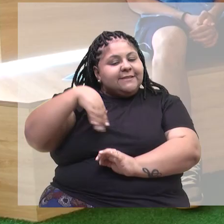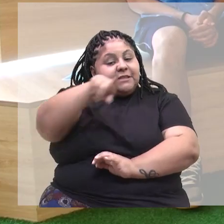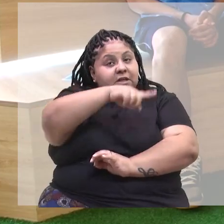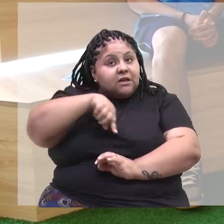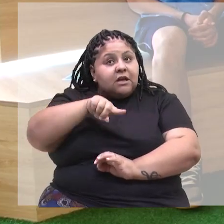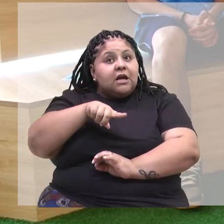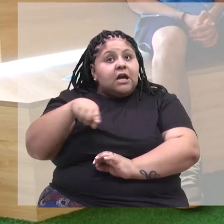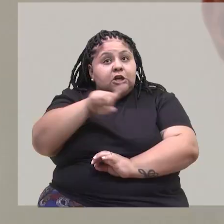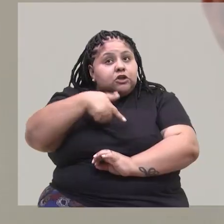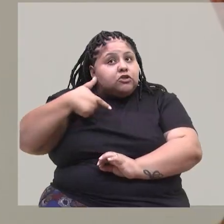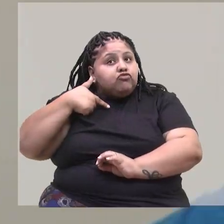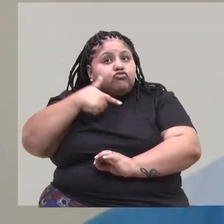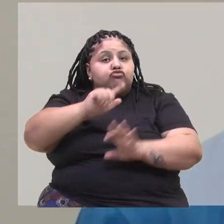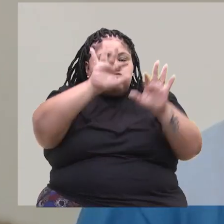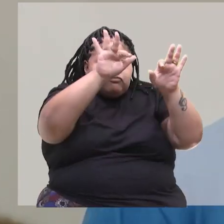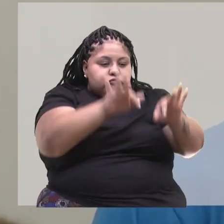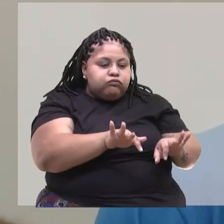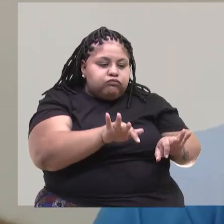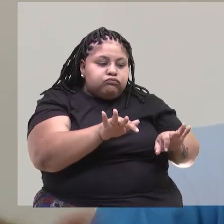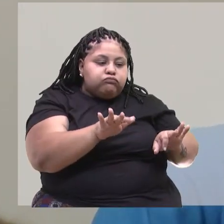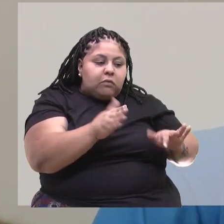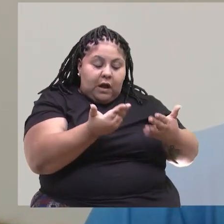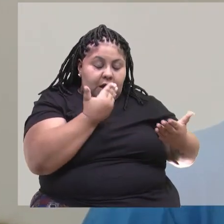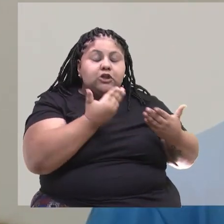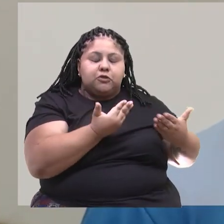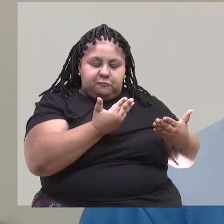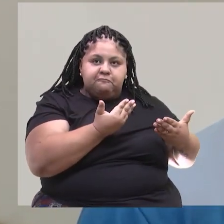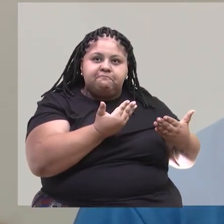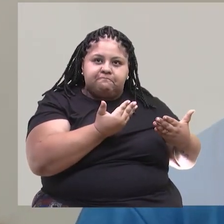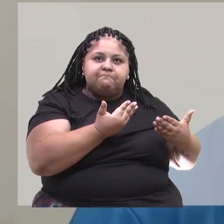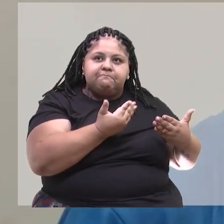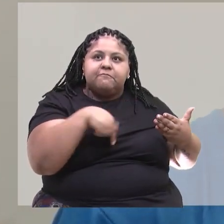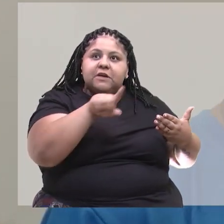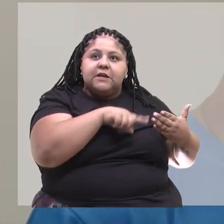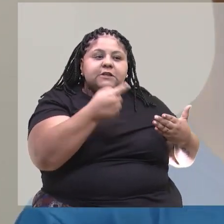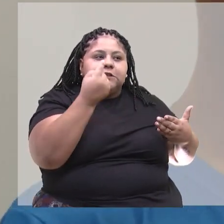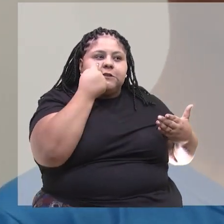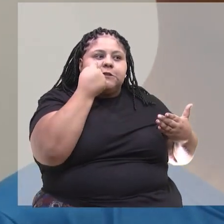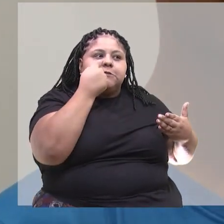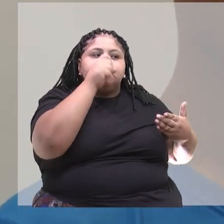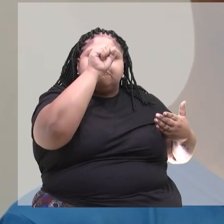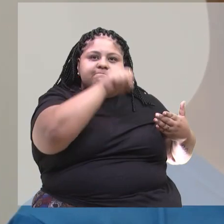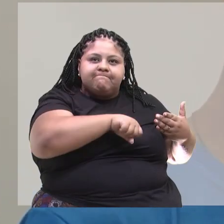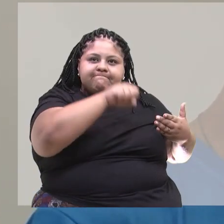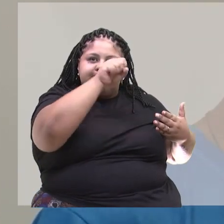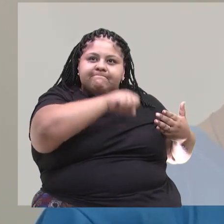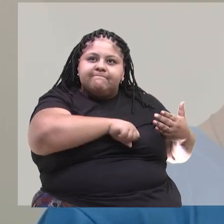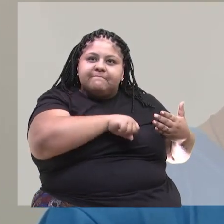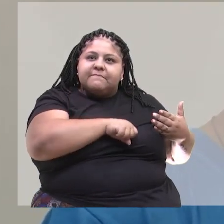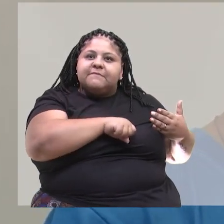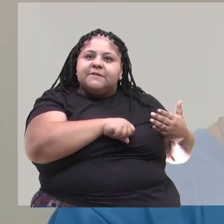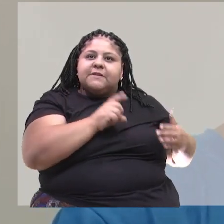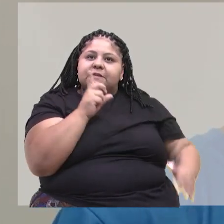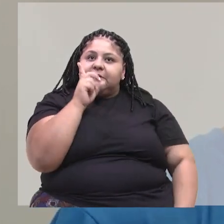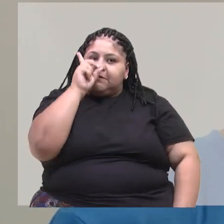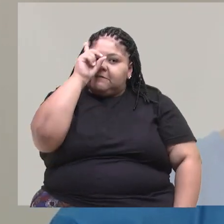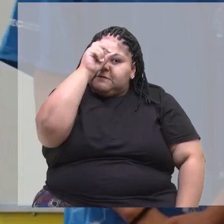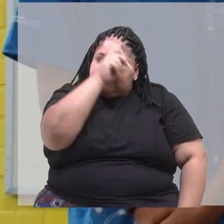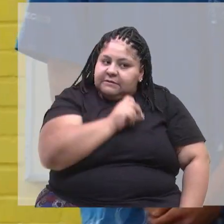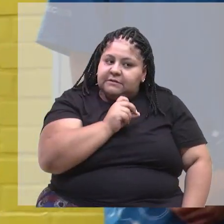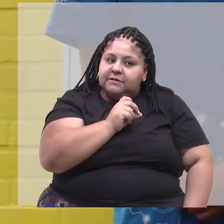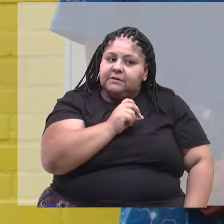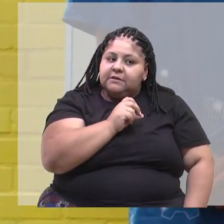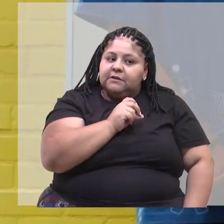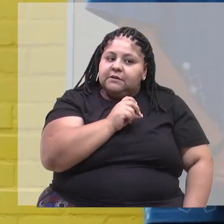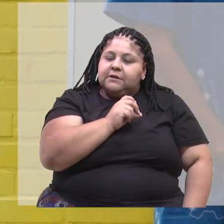satisfatório para a gente, porque a gente conseguiu concluir as nossas dúvidas. A gente viu que realmente é bem difícil